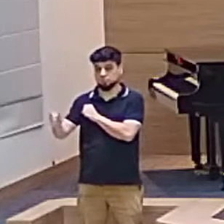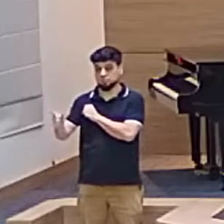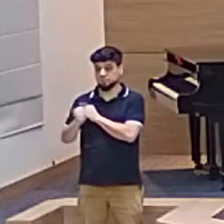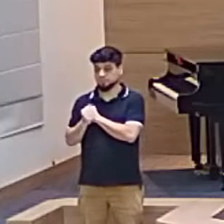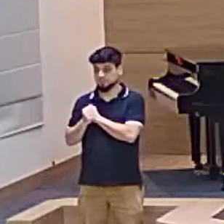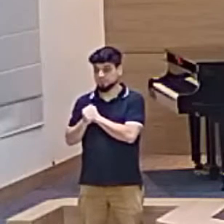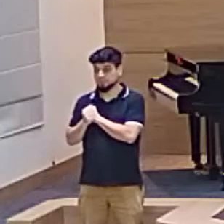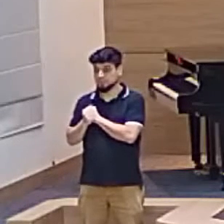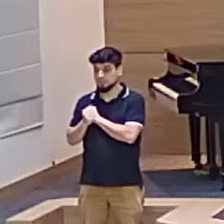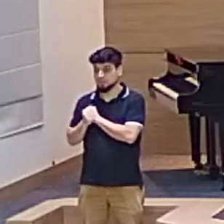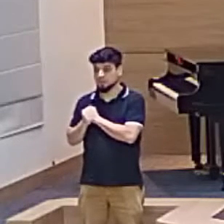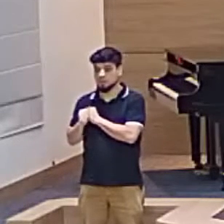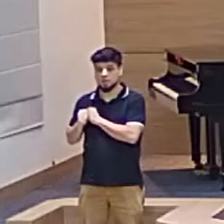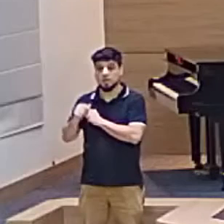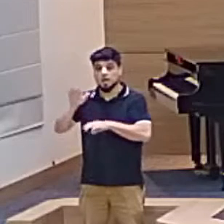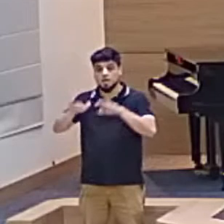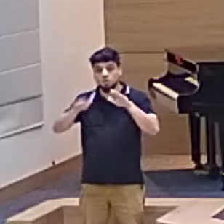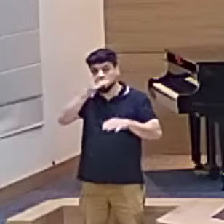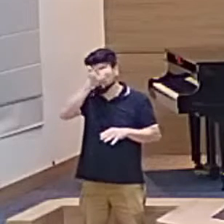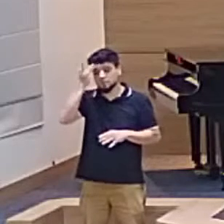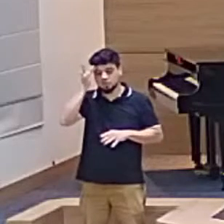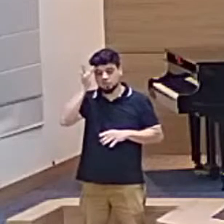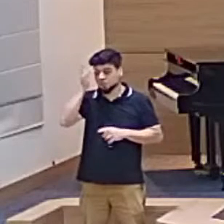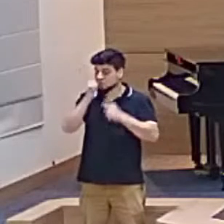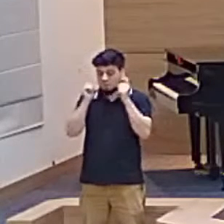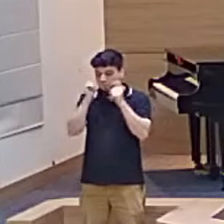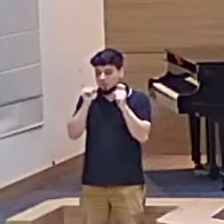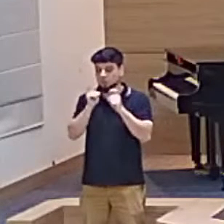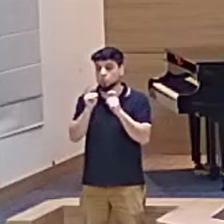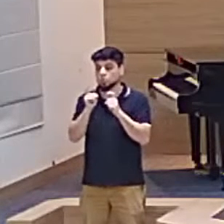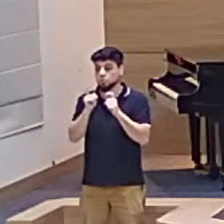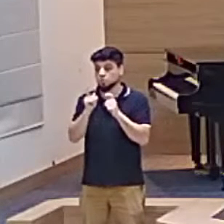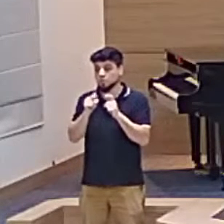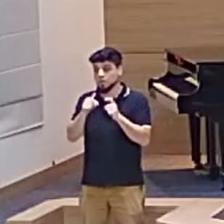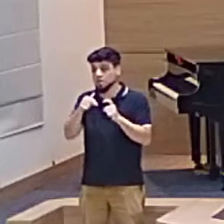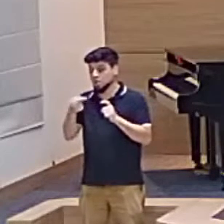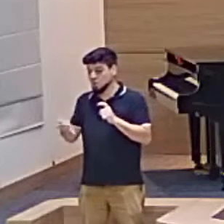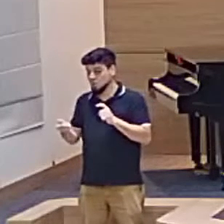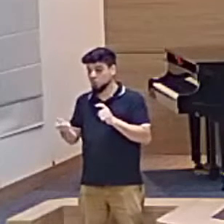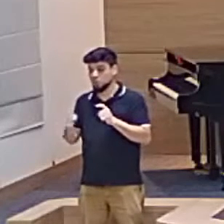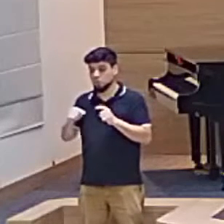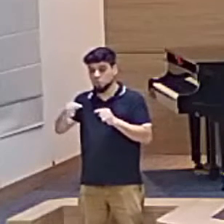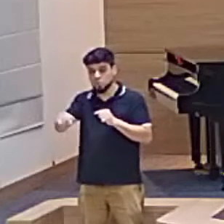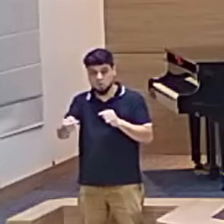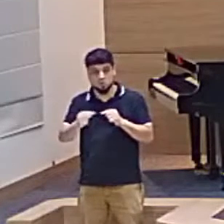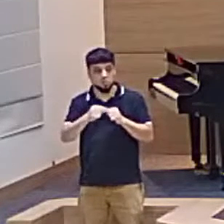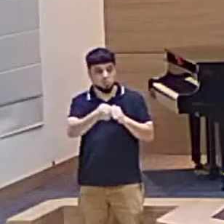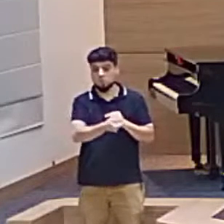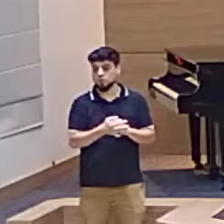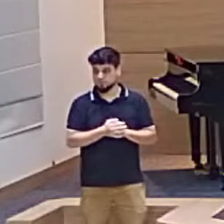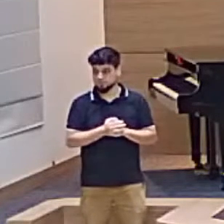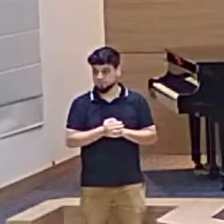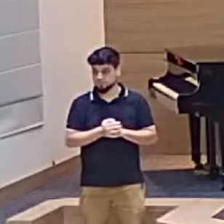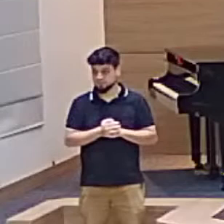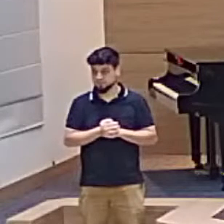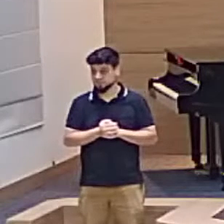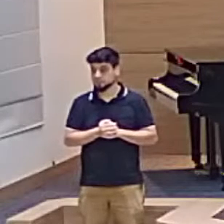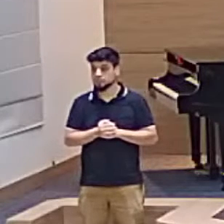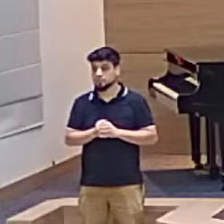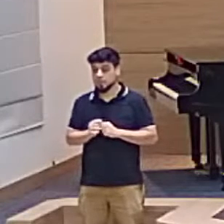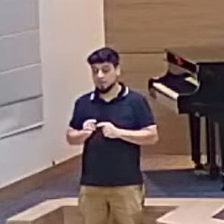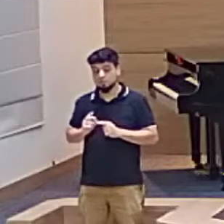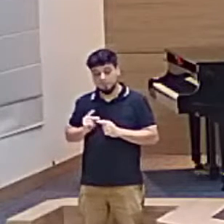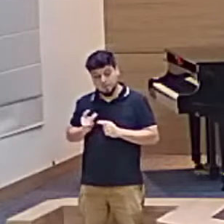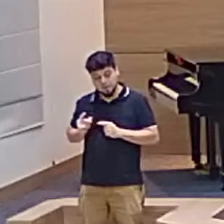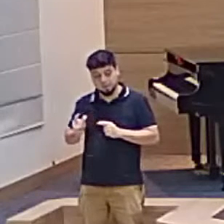que não estão se preocupando em deixar para a posteridade tem muitas pessoas que não